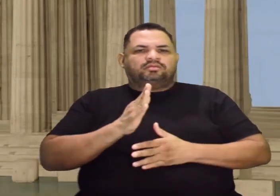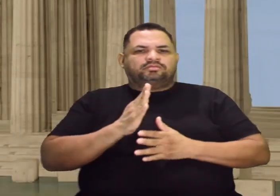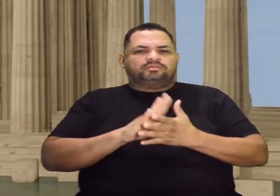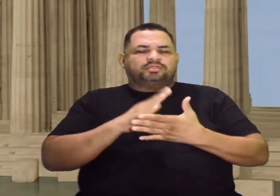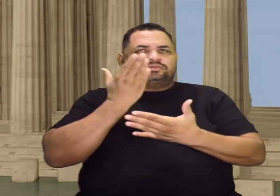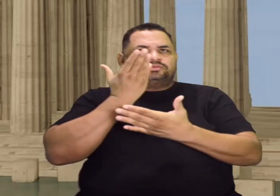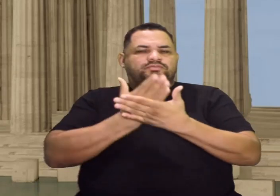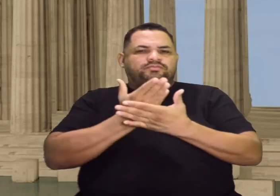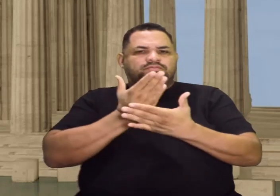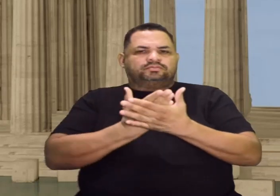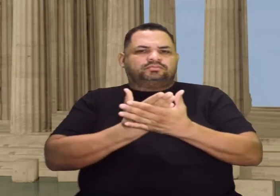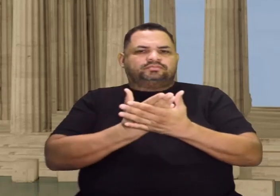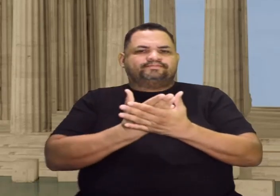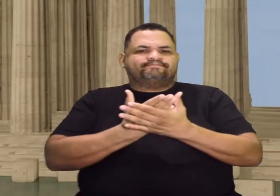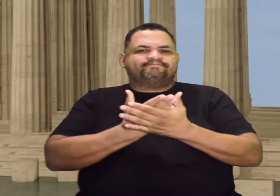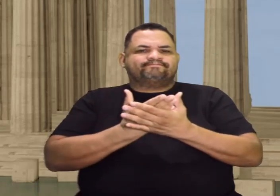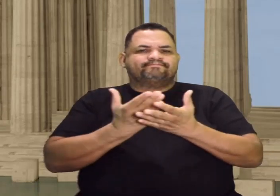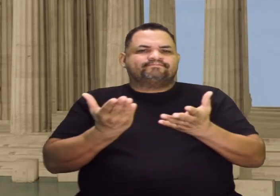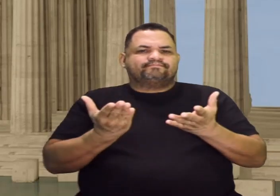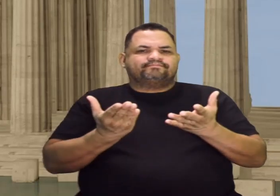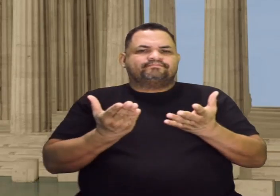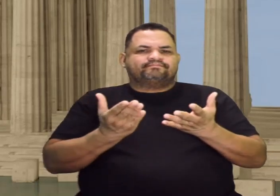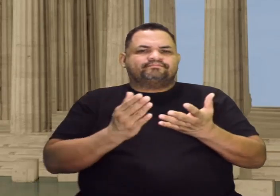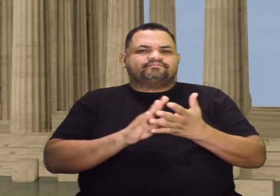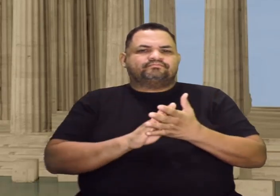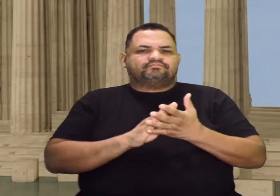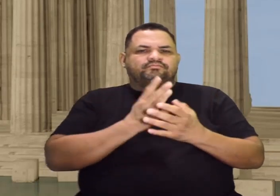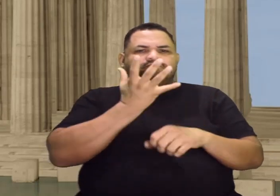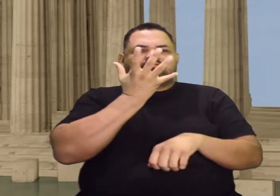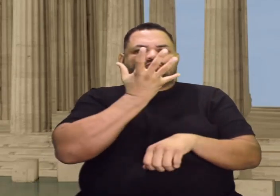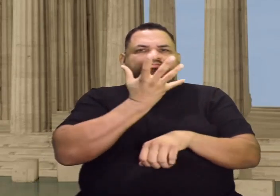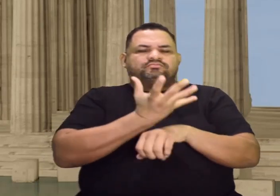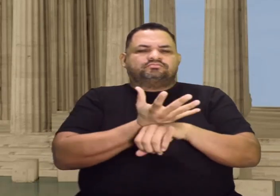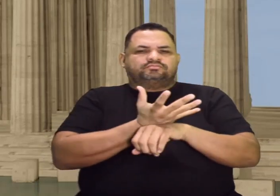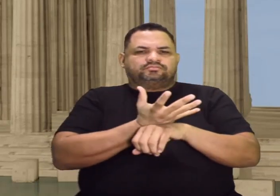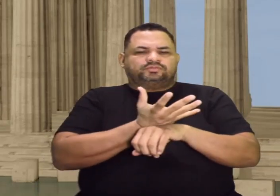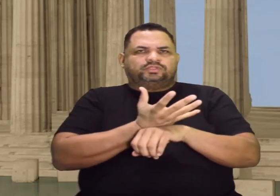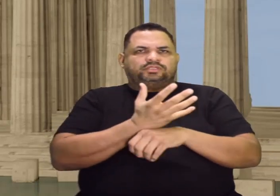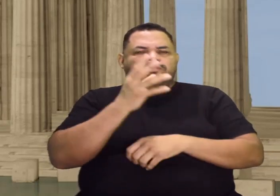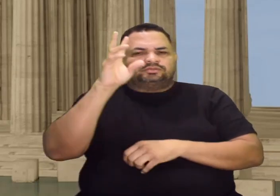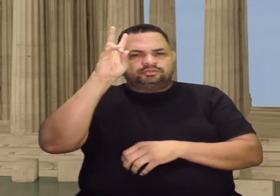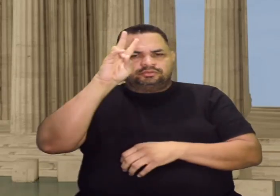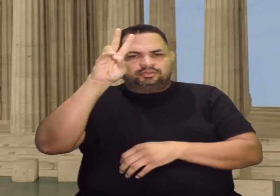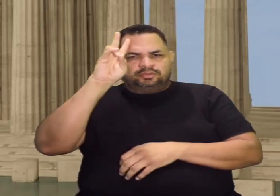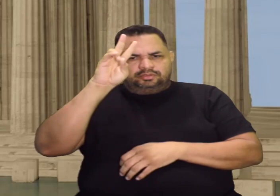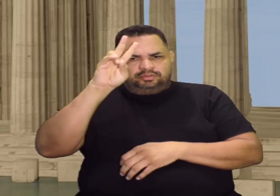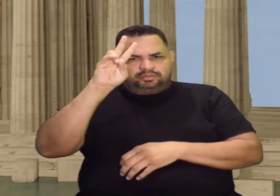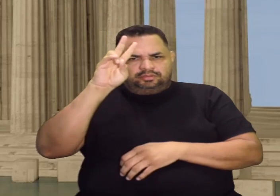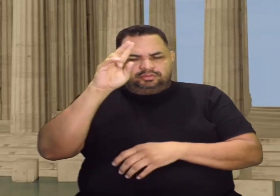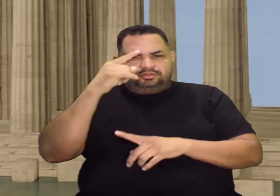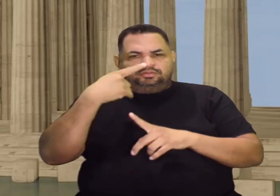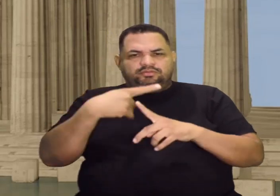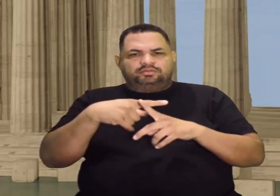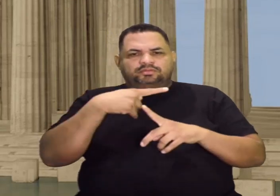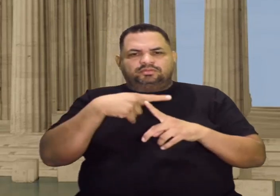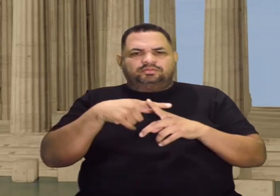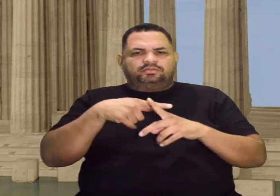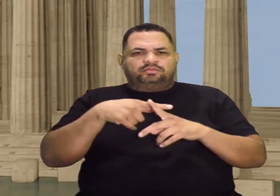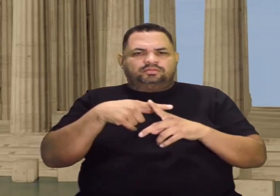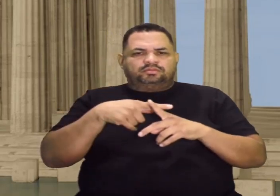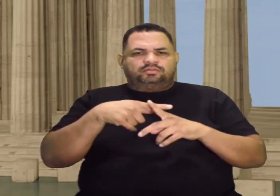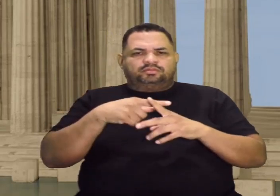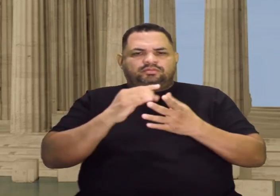ter visto, com certeza, num componente curricular de história. é porque